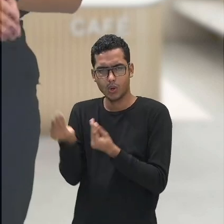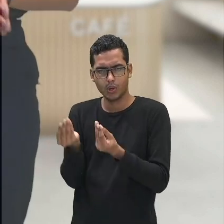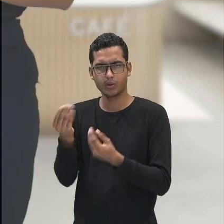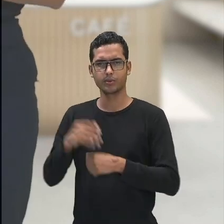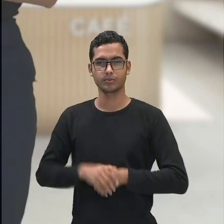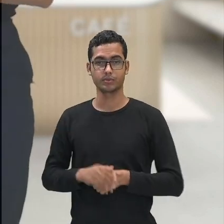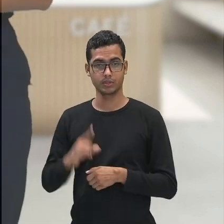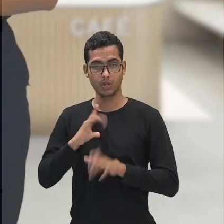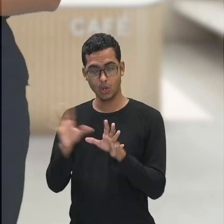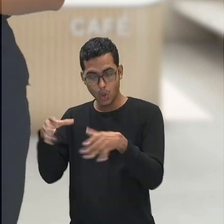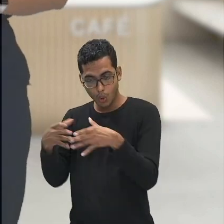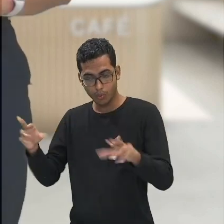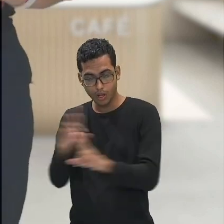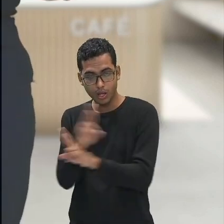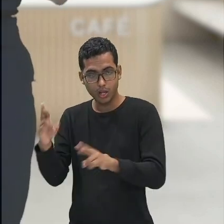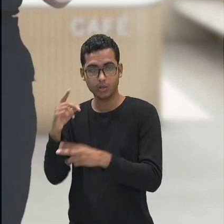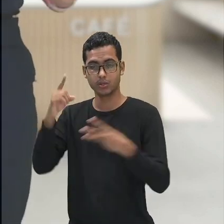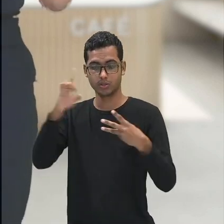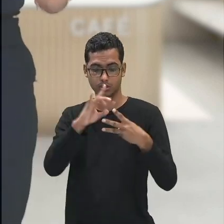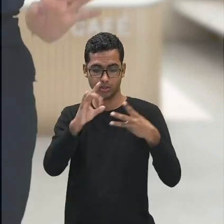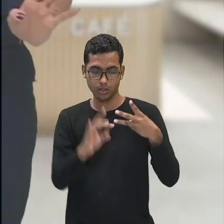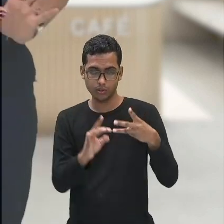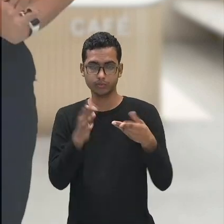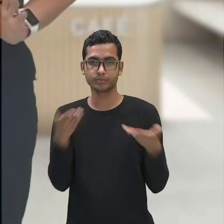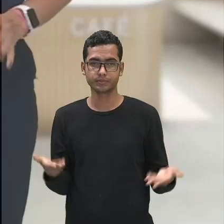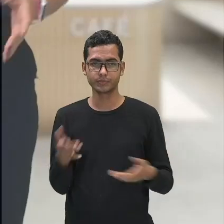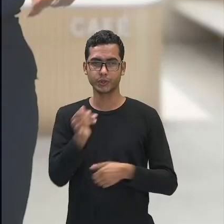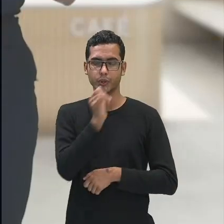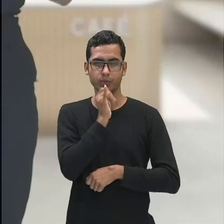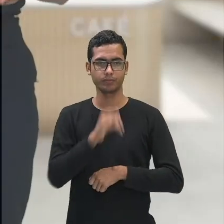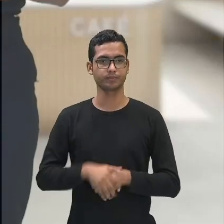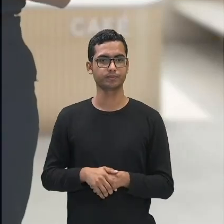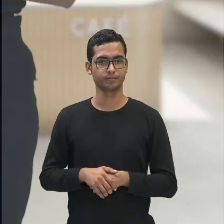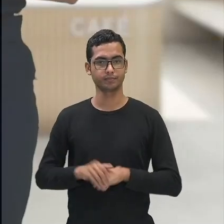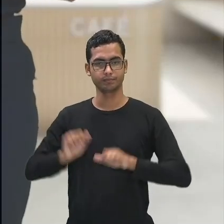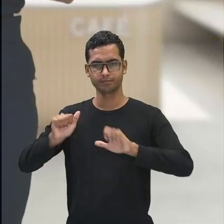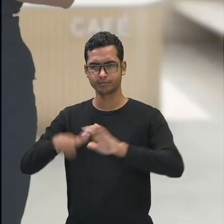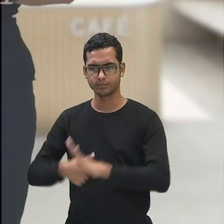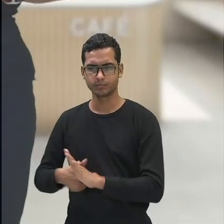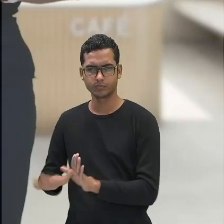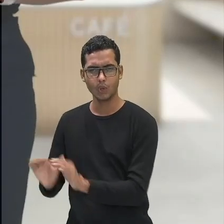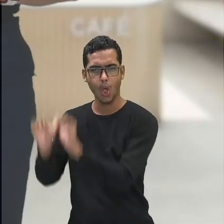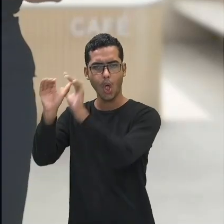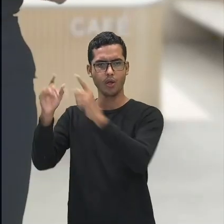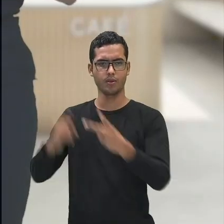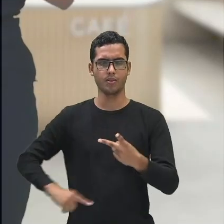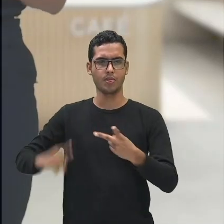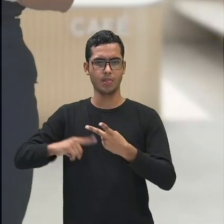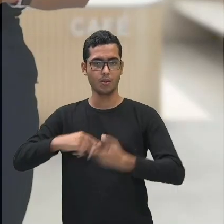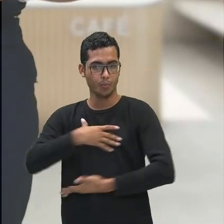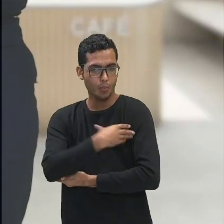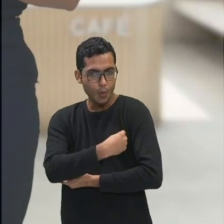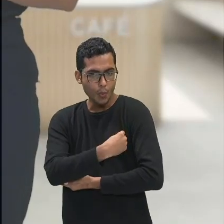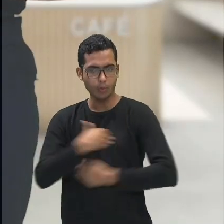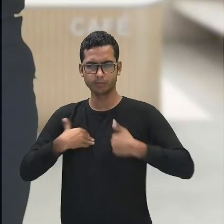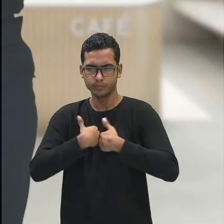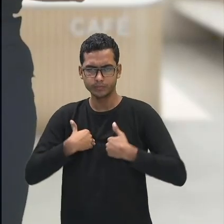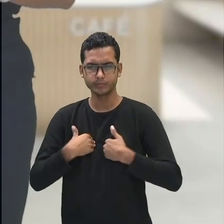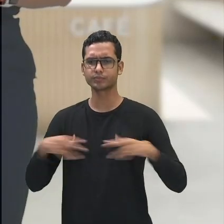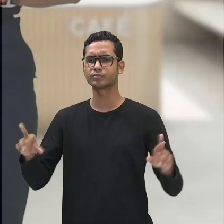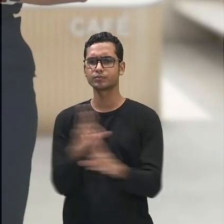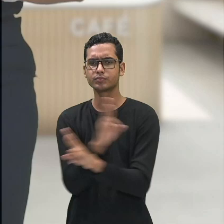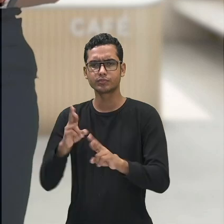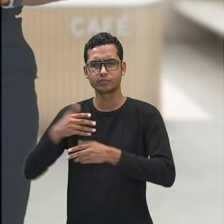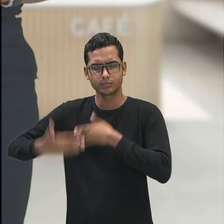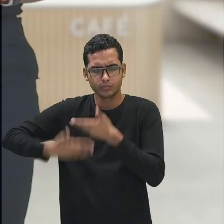e com a ectotermia. Espécies como aves e mamíferos, elas estão relacionadas com